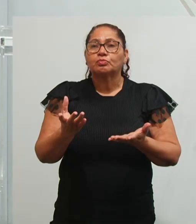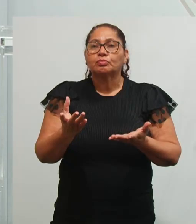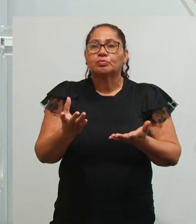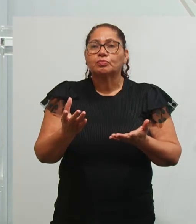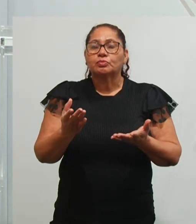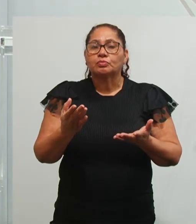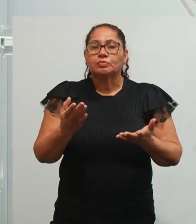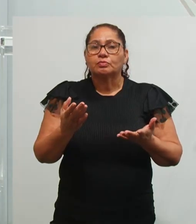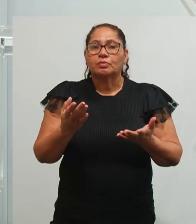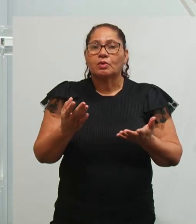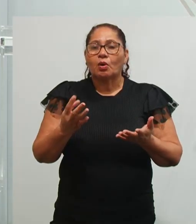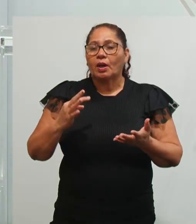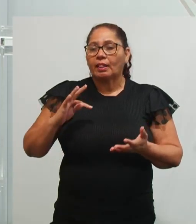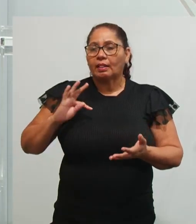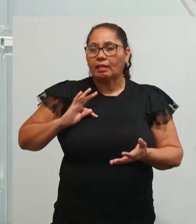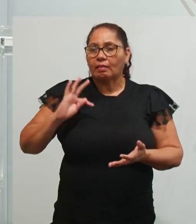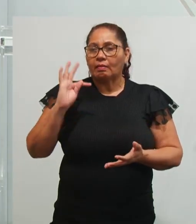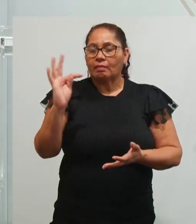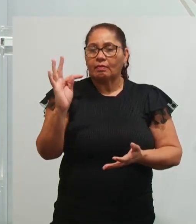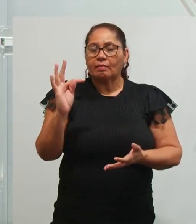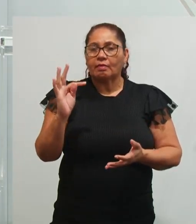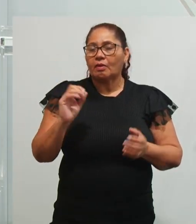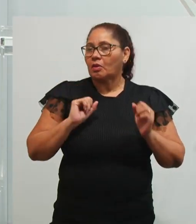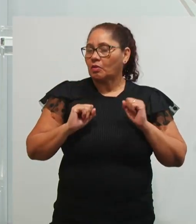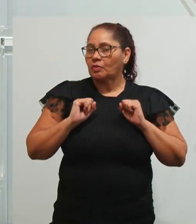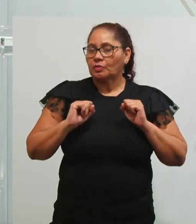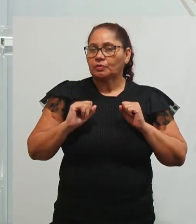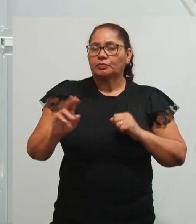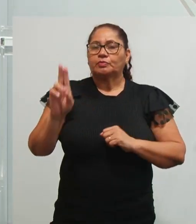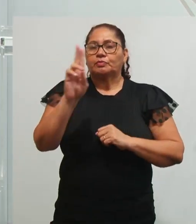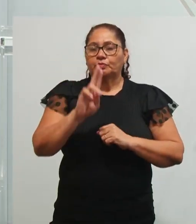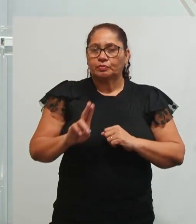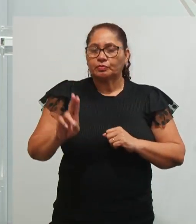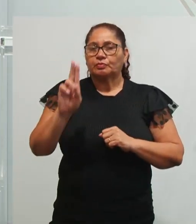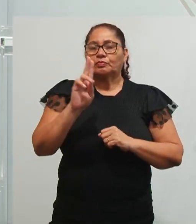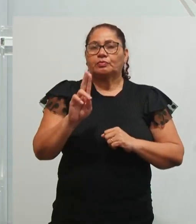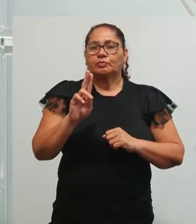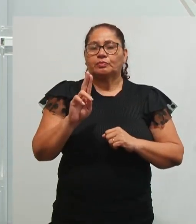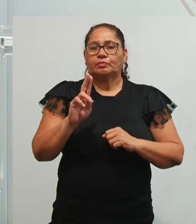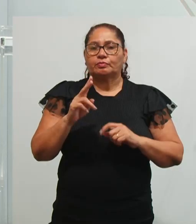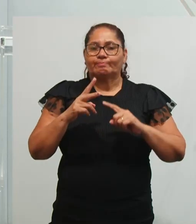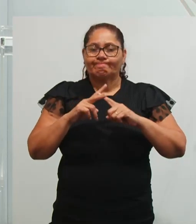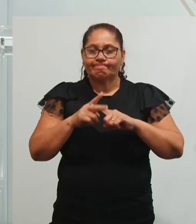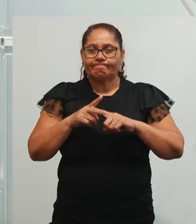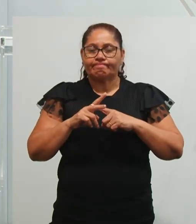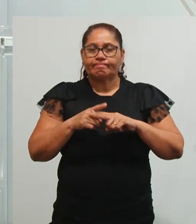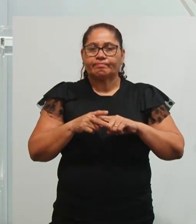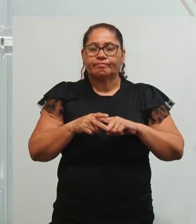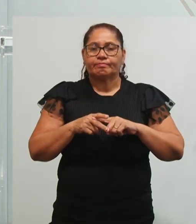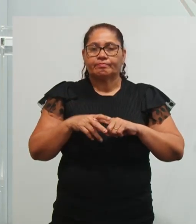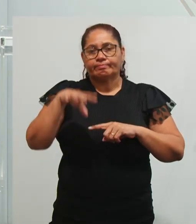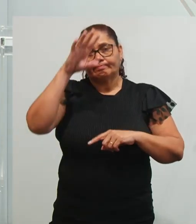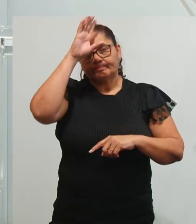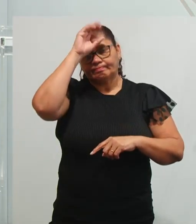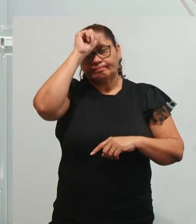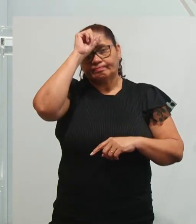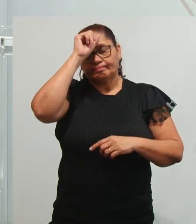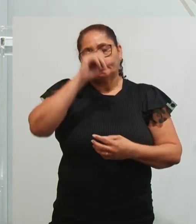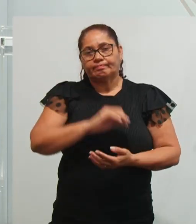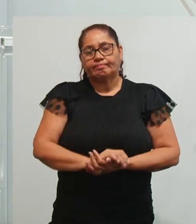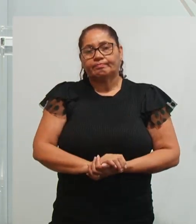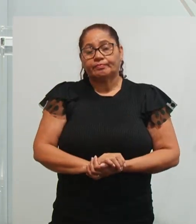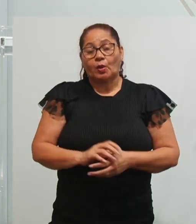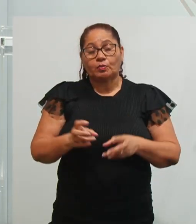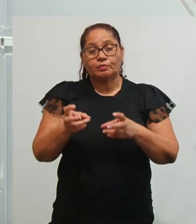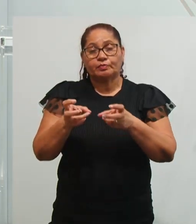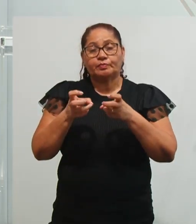que técnicas que eu posso utilizar para regular a aprendizagem. Percebam